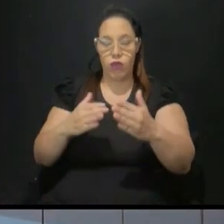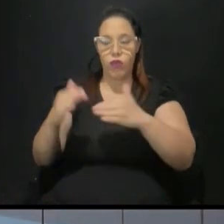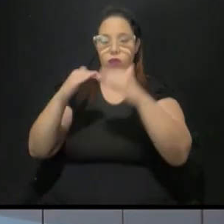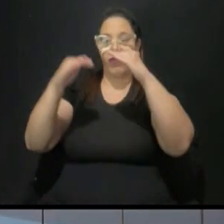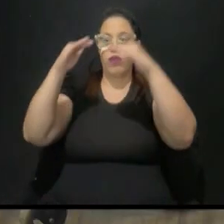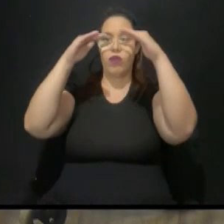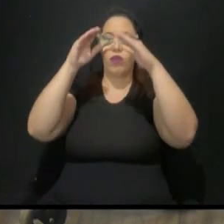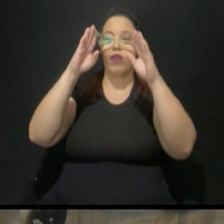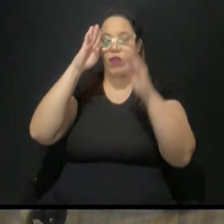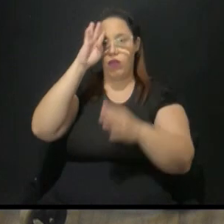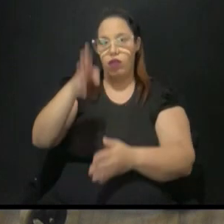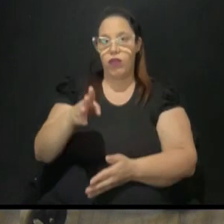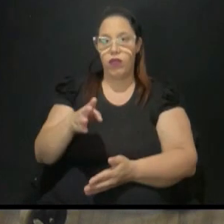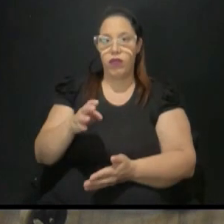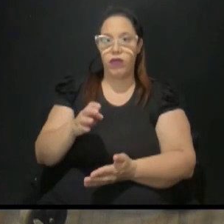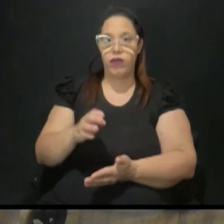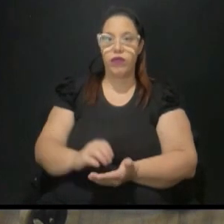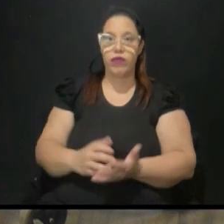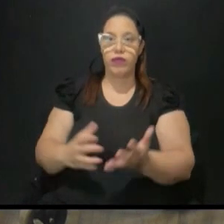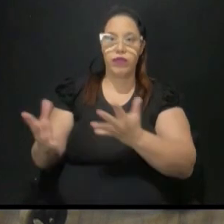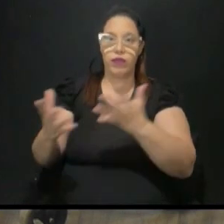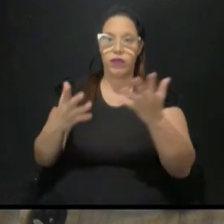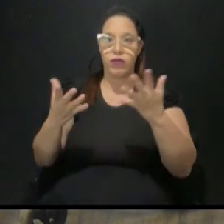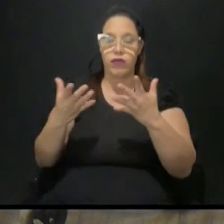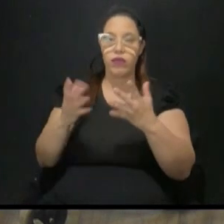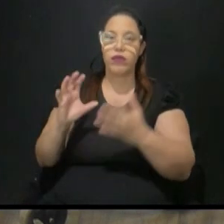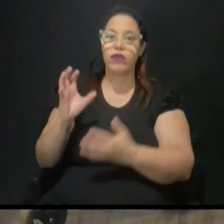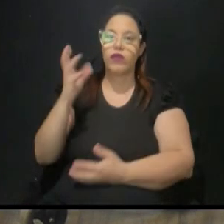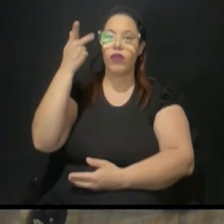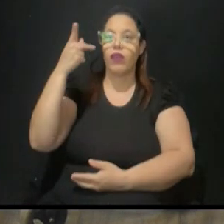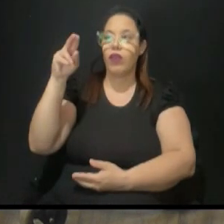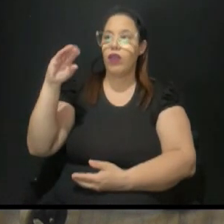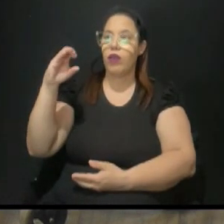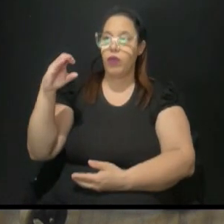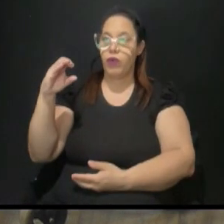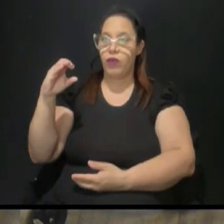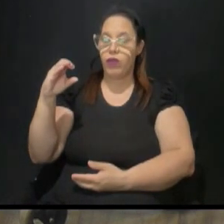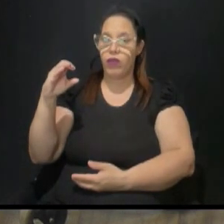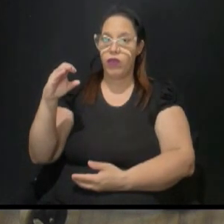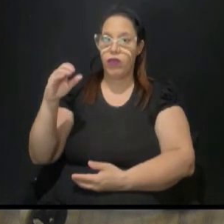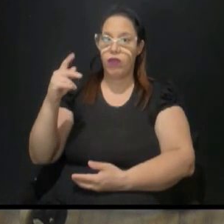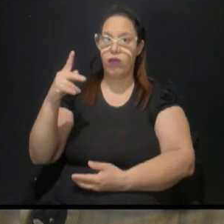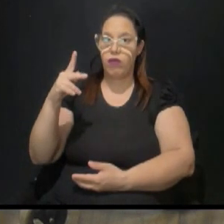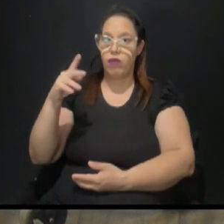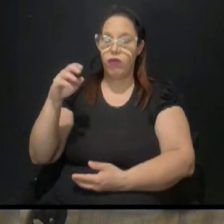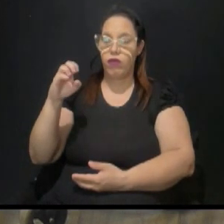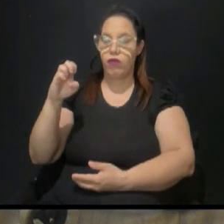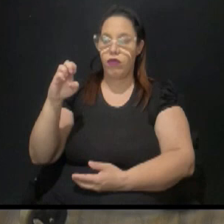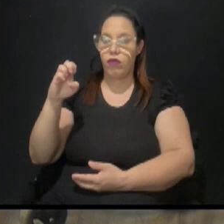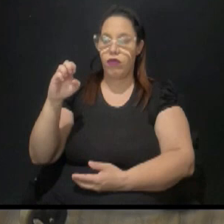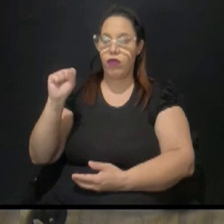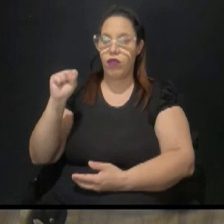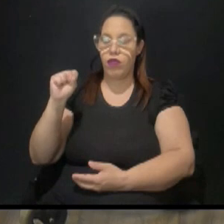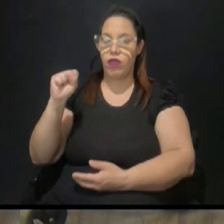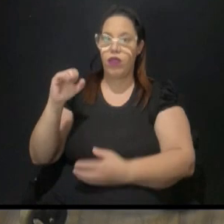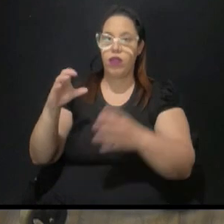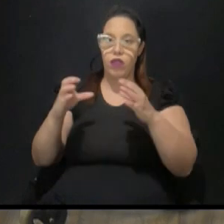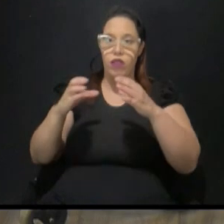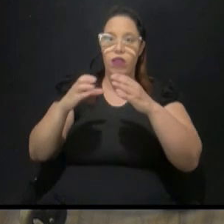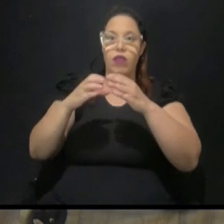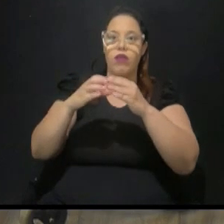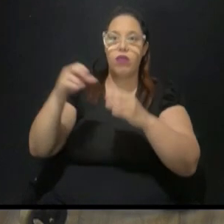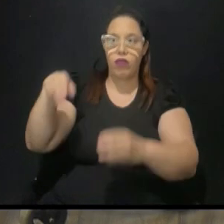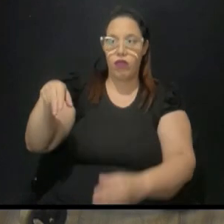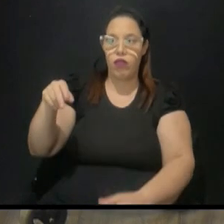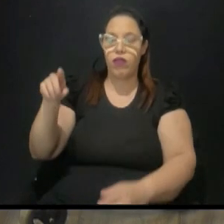As principais ações, então, acontecem na PUC e o PES, que é esse novo programa, ele está descentralizando. Está descentralizando nos dois bairros, que é o